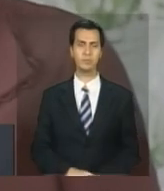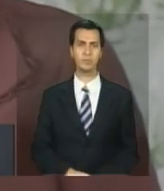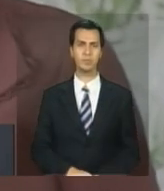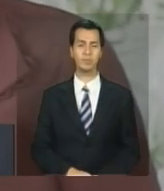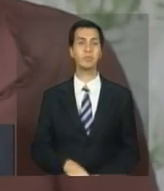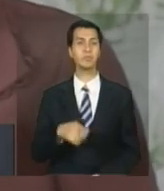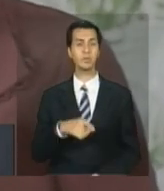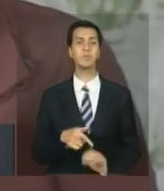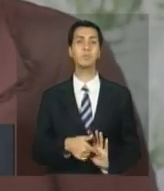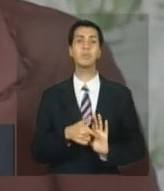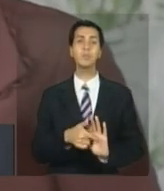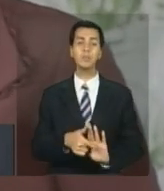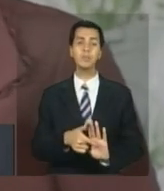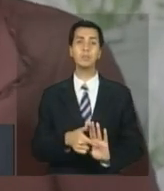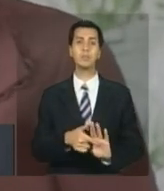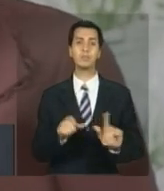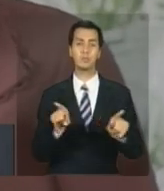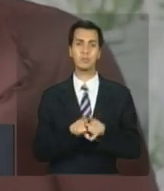expressa na